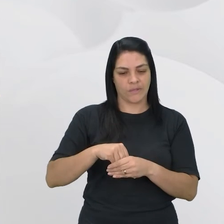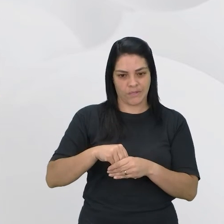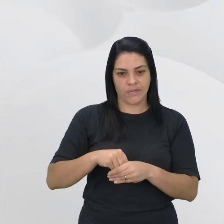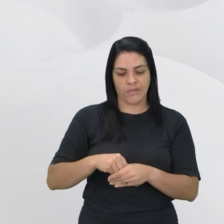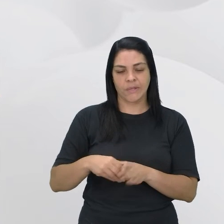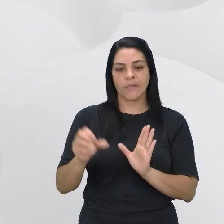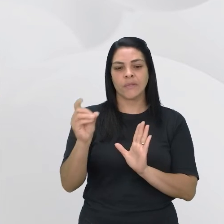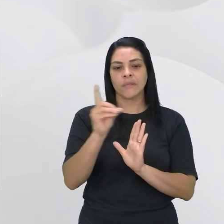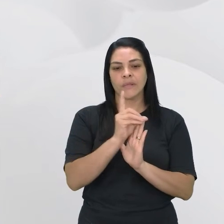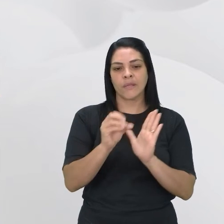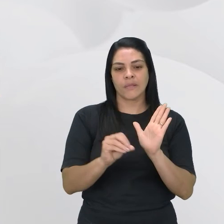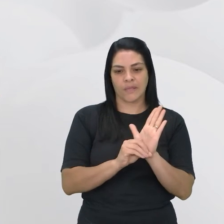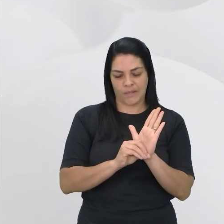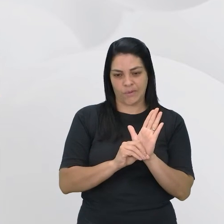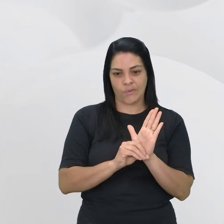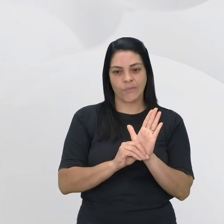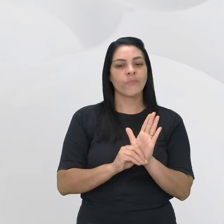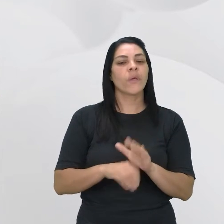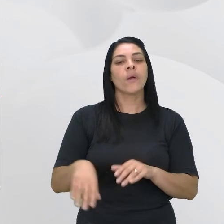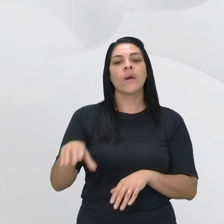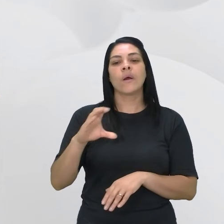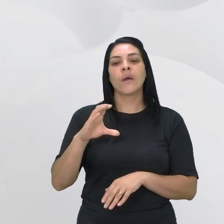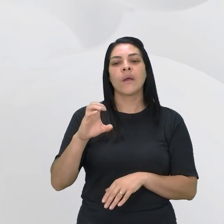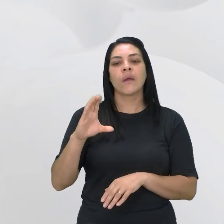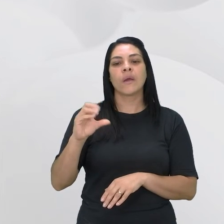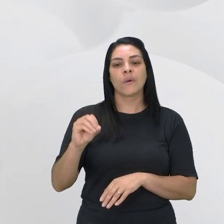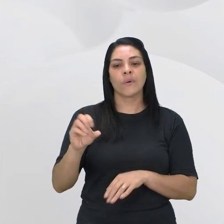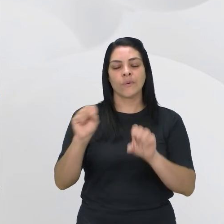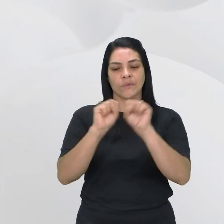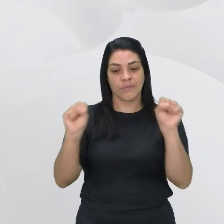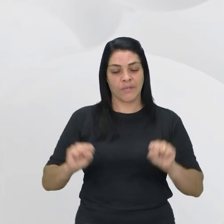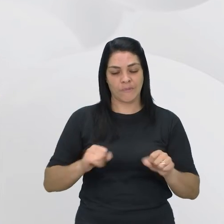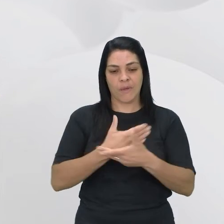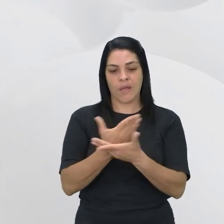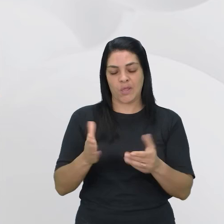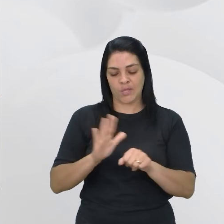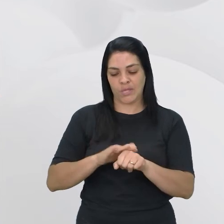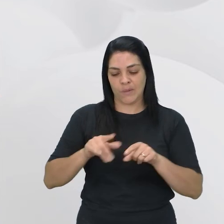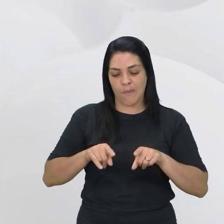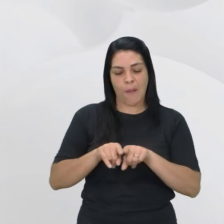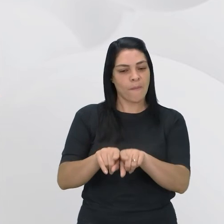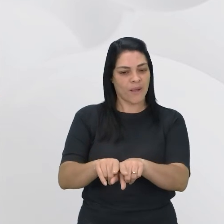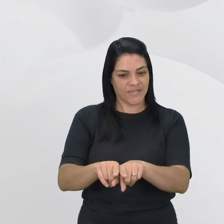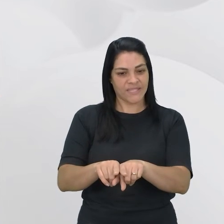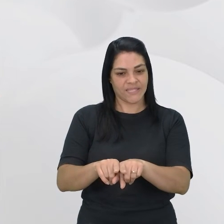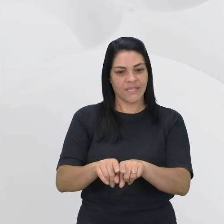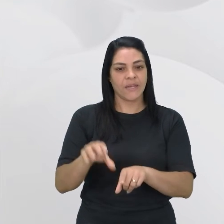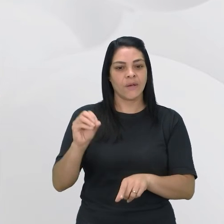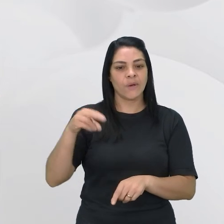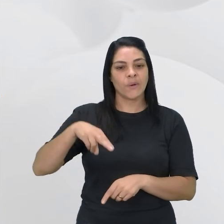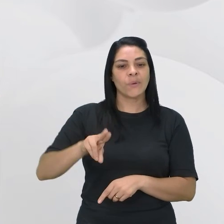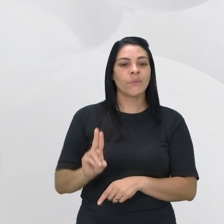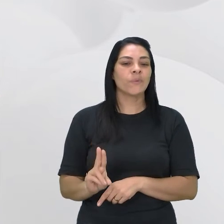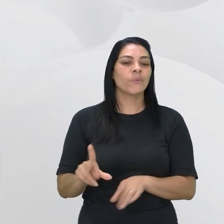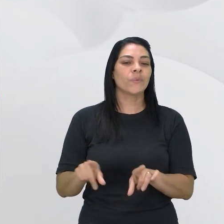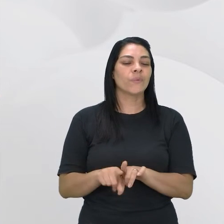restauração dos ecossistemas, né? Então, a gente fez essa parceria, né, a ONU, além